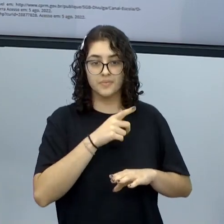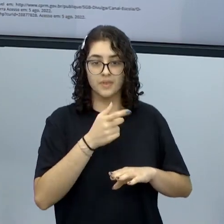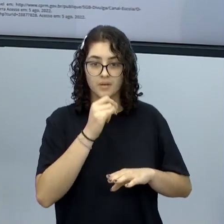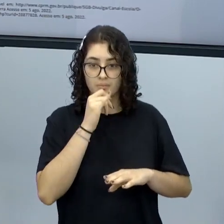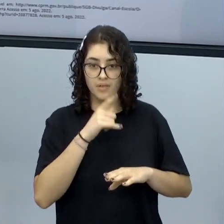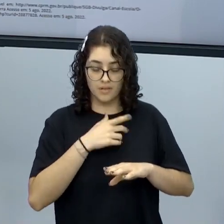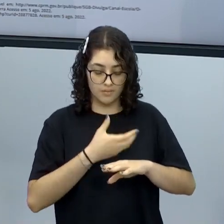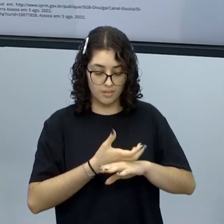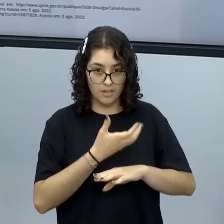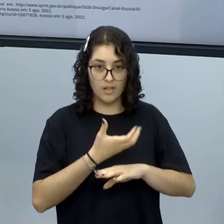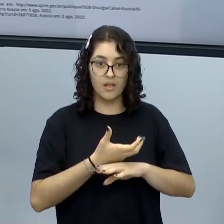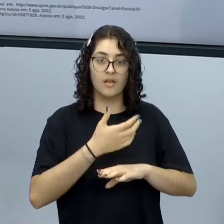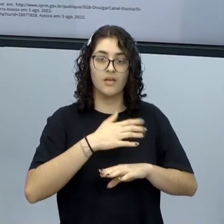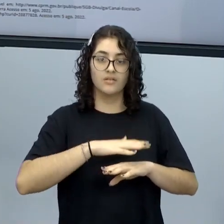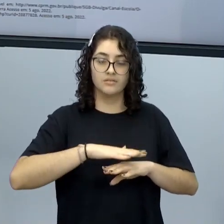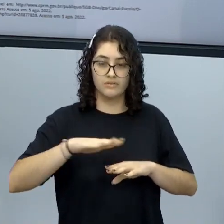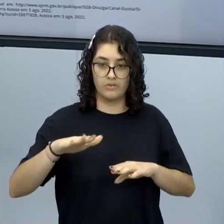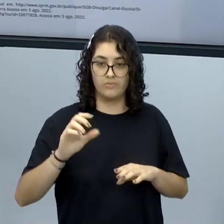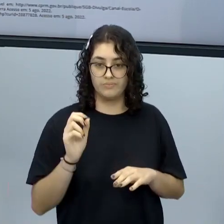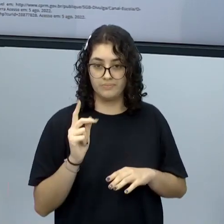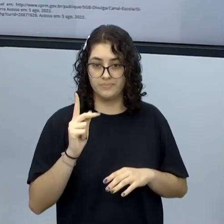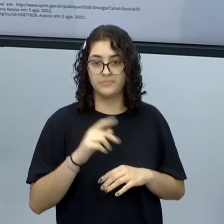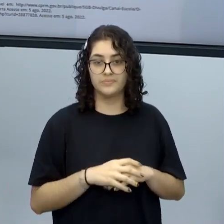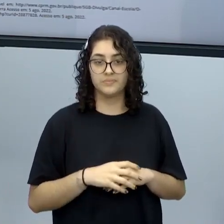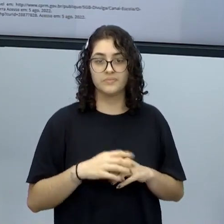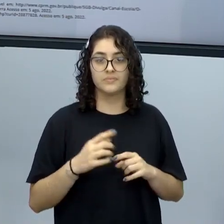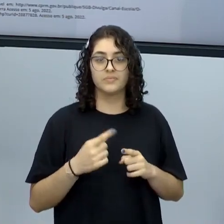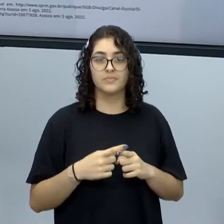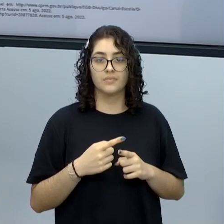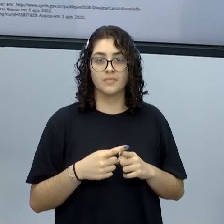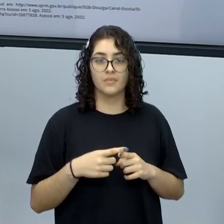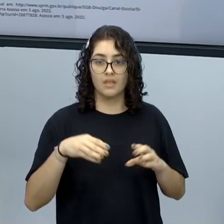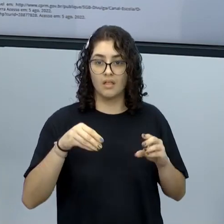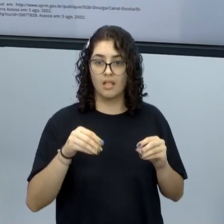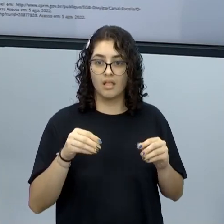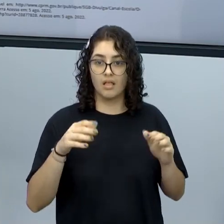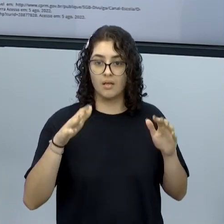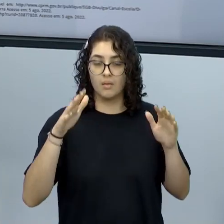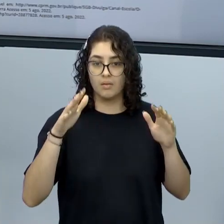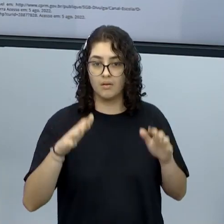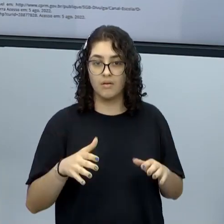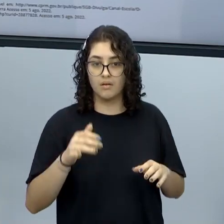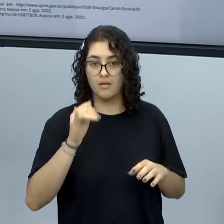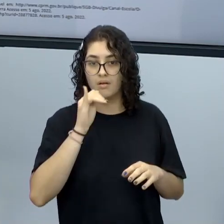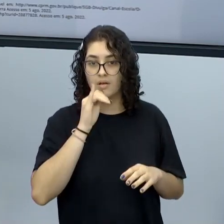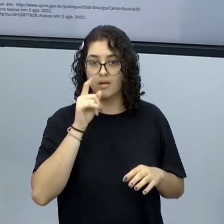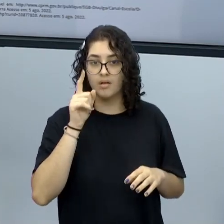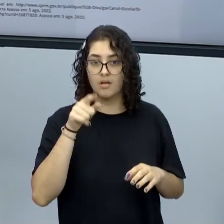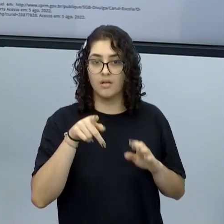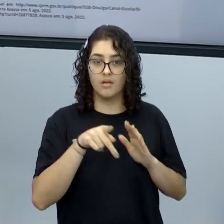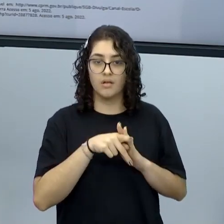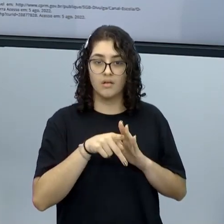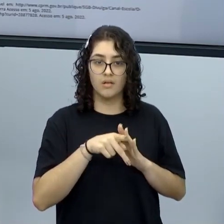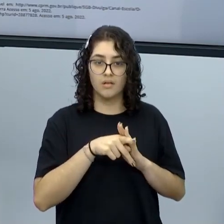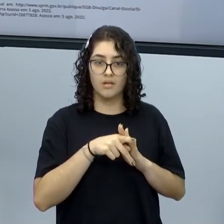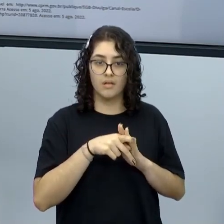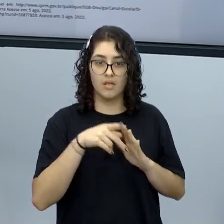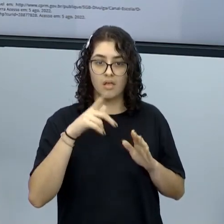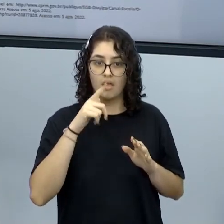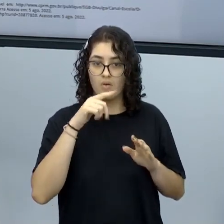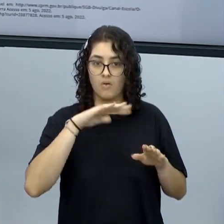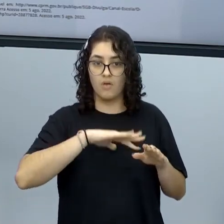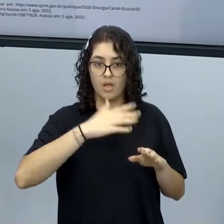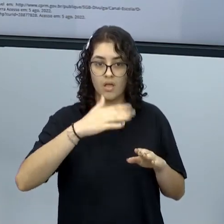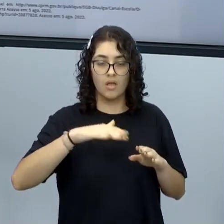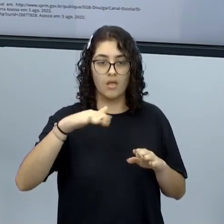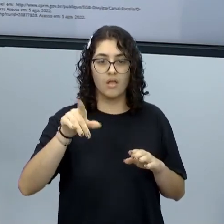chão, tá? Mas é justamente porque a terra cedeu, tá? Não é tipo, ai, mas é um canal, ai, mas é um riozinho. Não é um